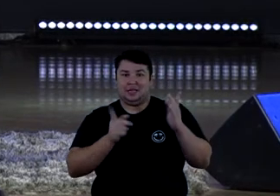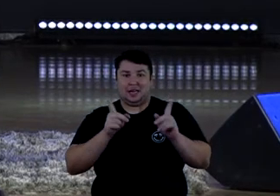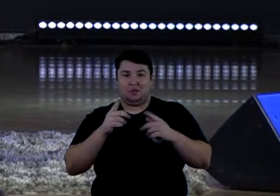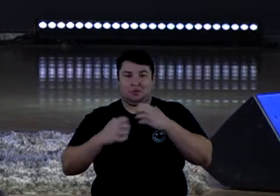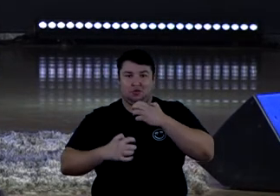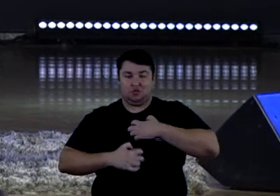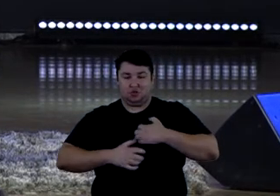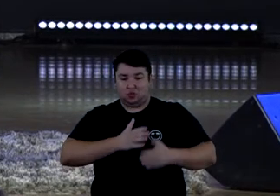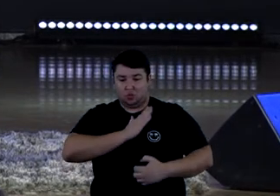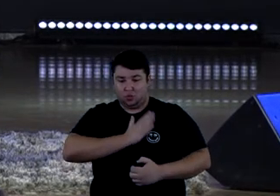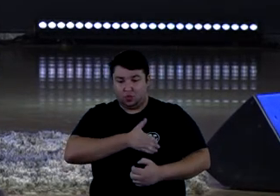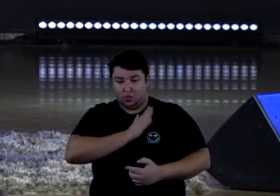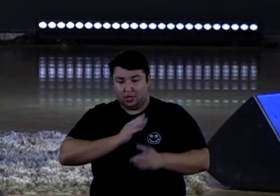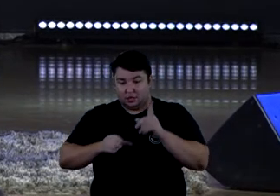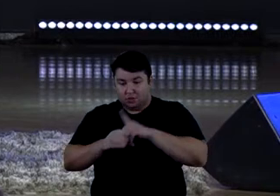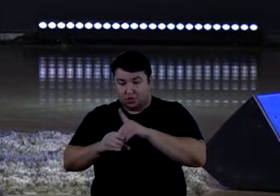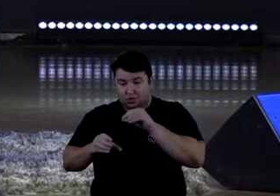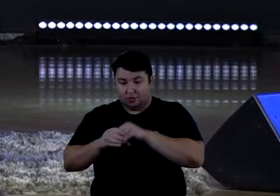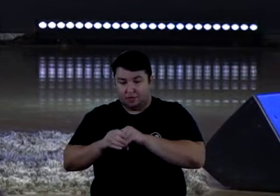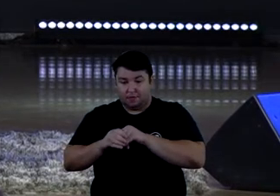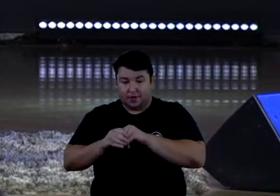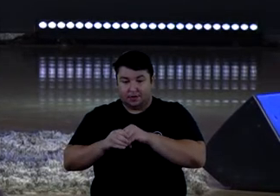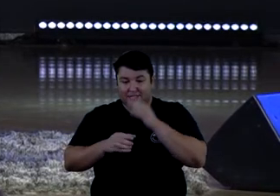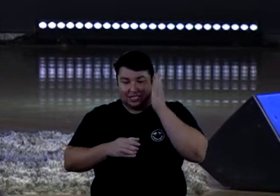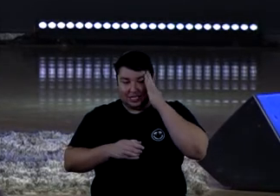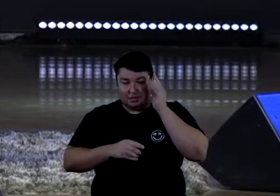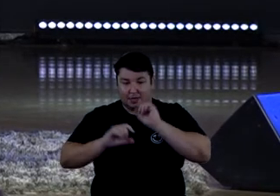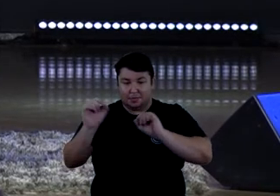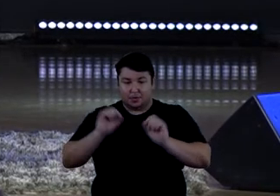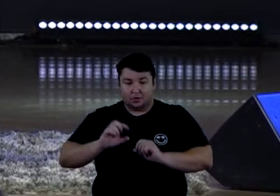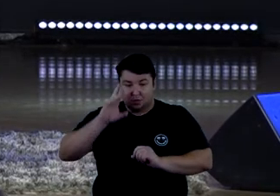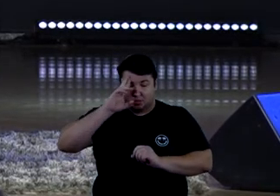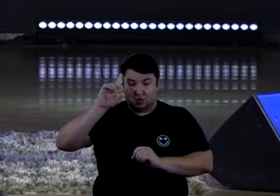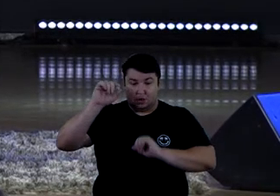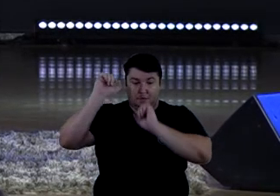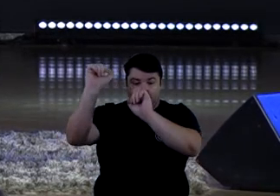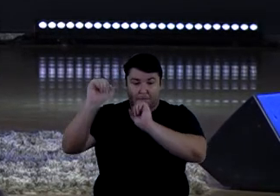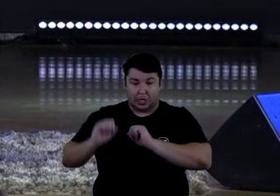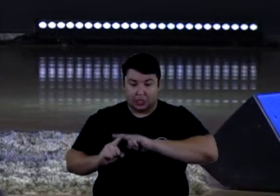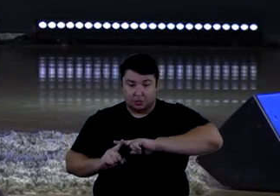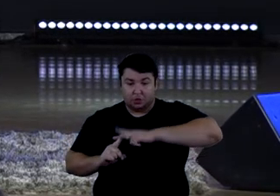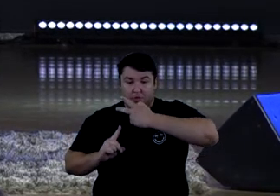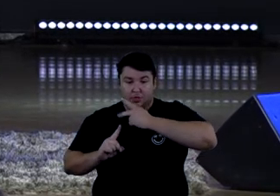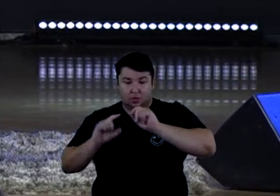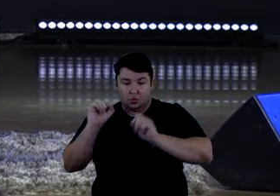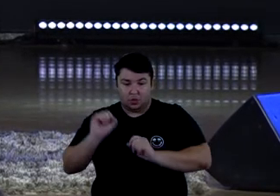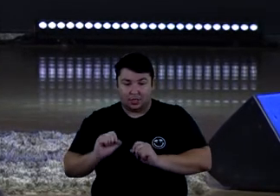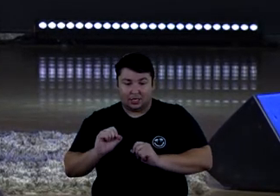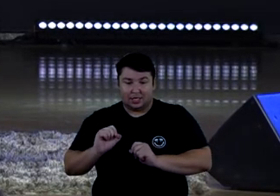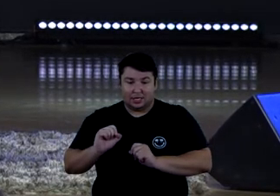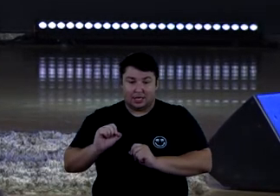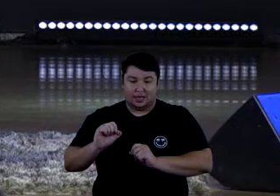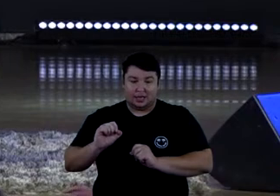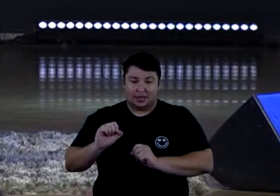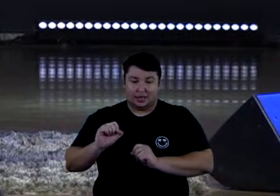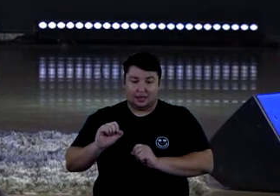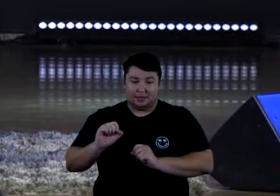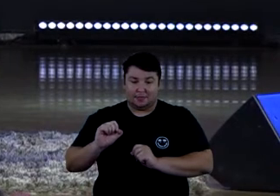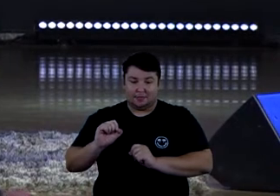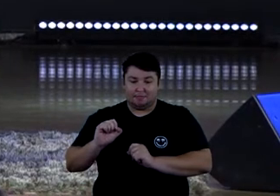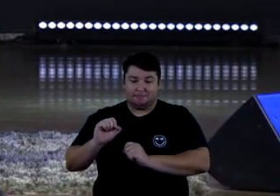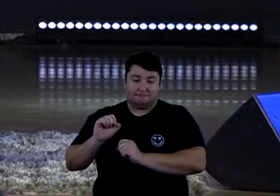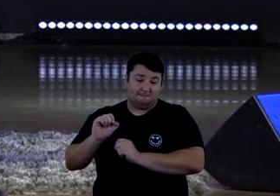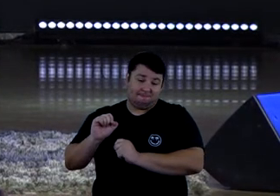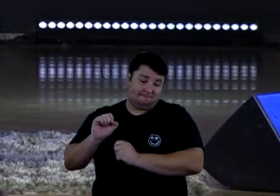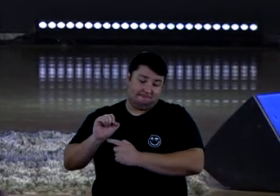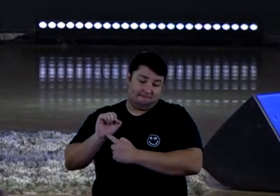oferta, daquele que traz o seu dízimo. Sabemos que o Senhor só pode multiplicar aquilo que é apresentado, e por isso